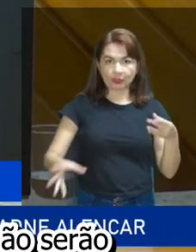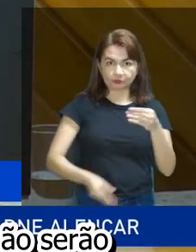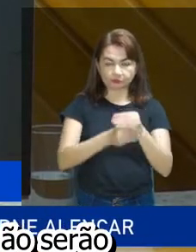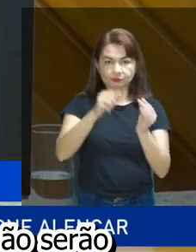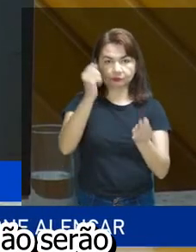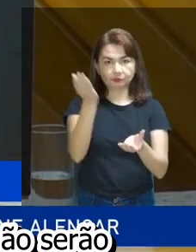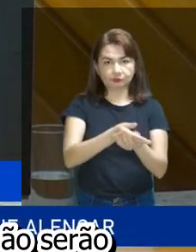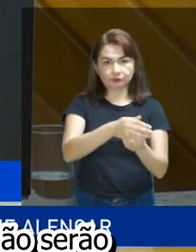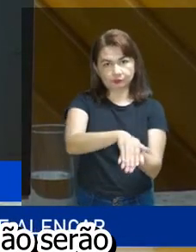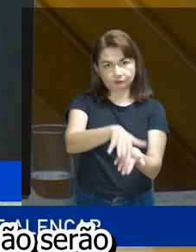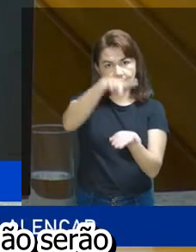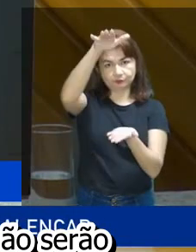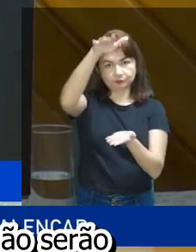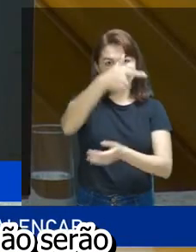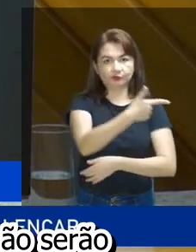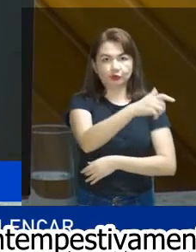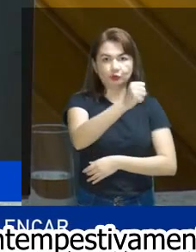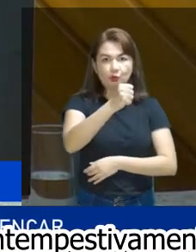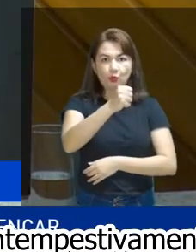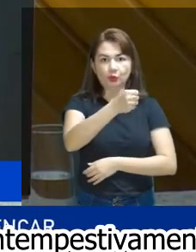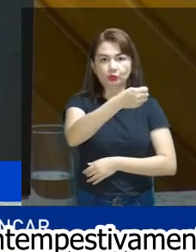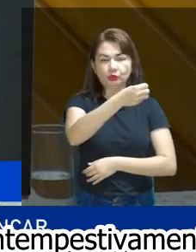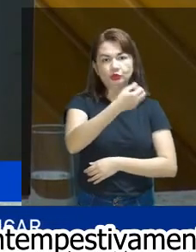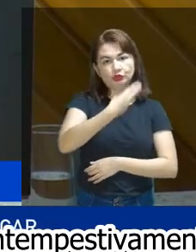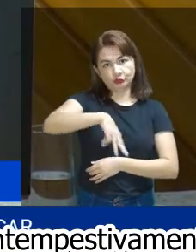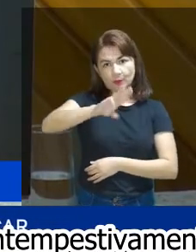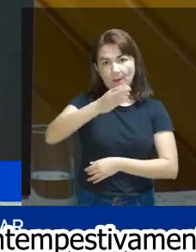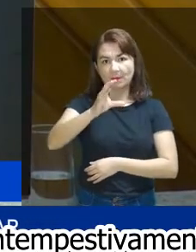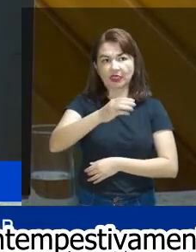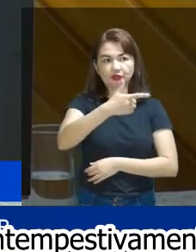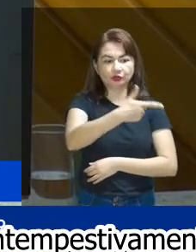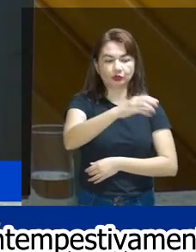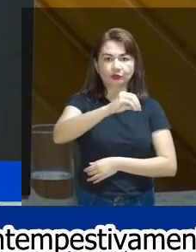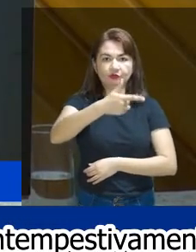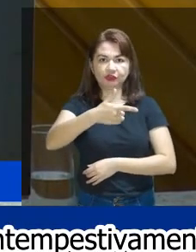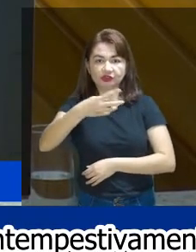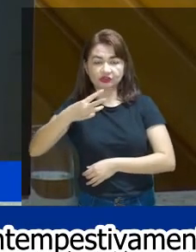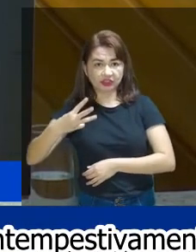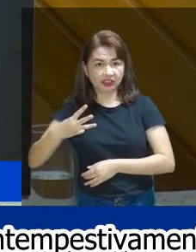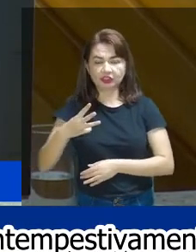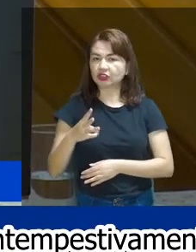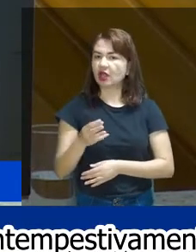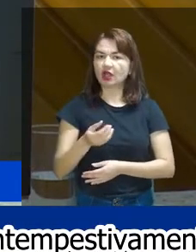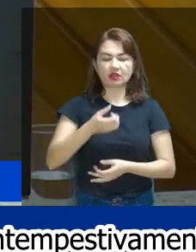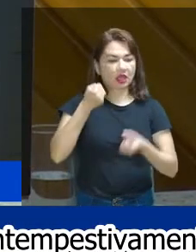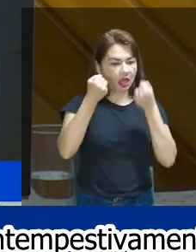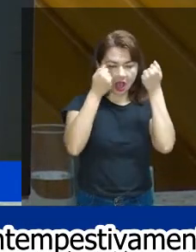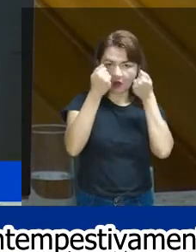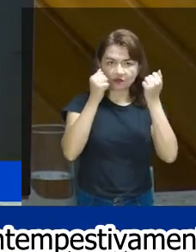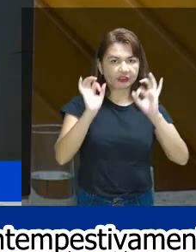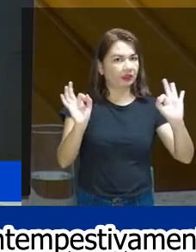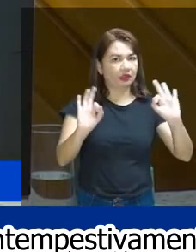autos em 28 de 3 de 2023 não serão objeto de análise.